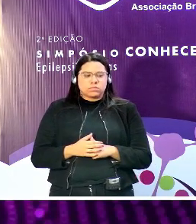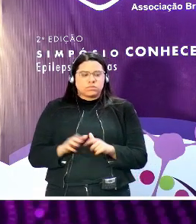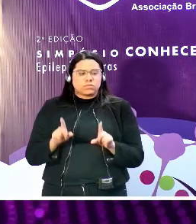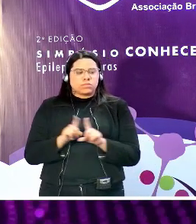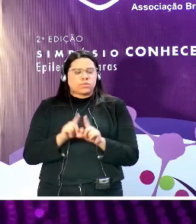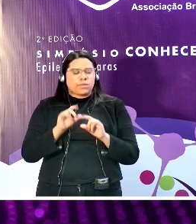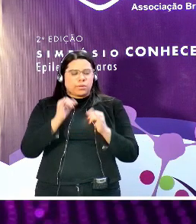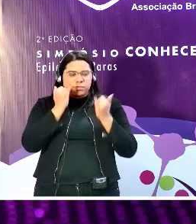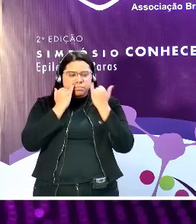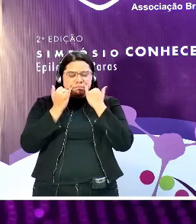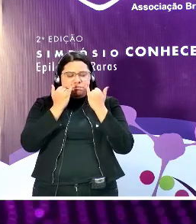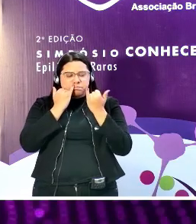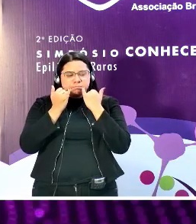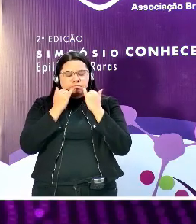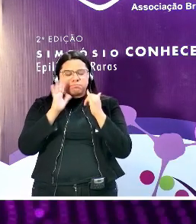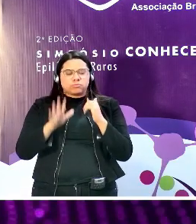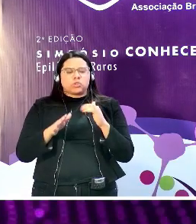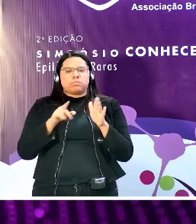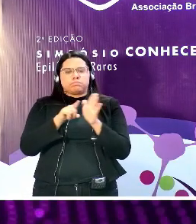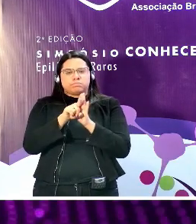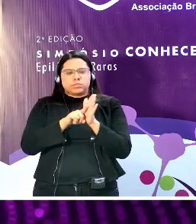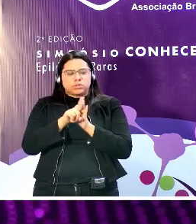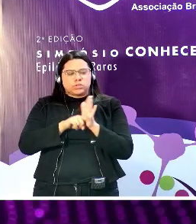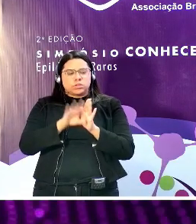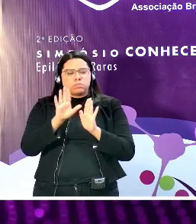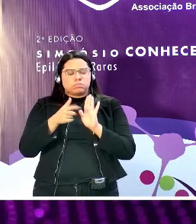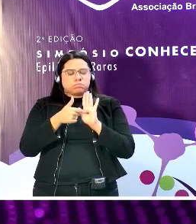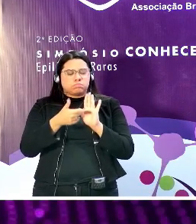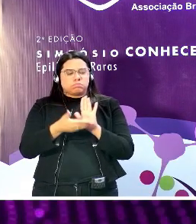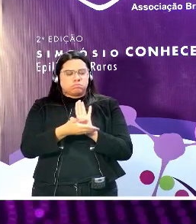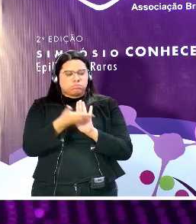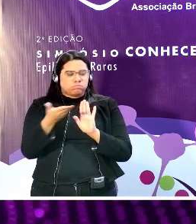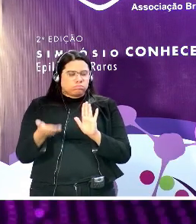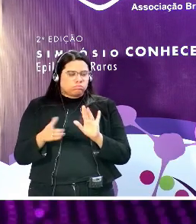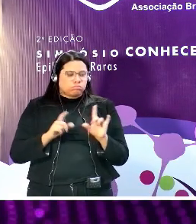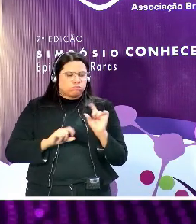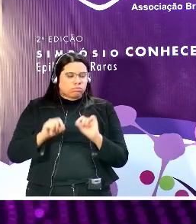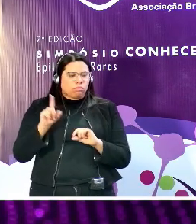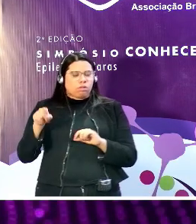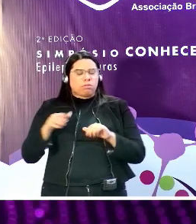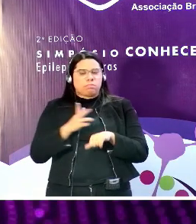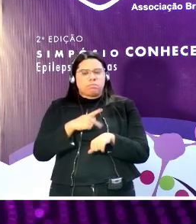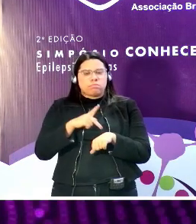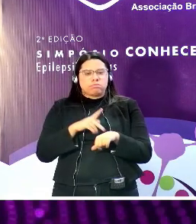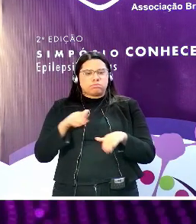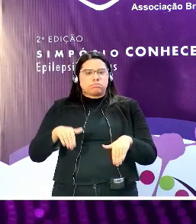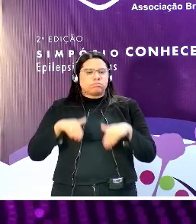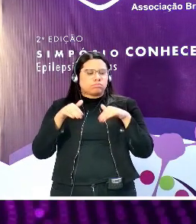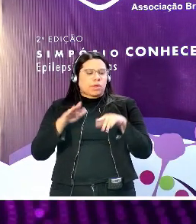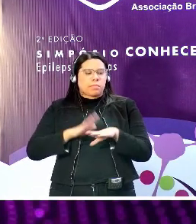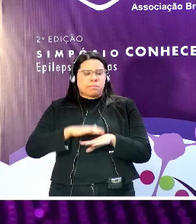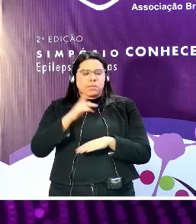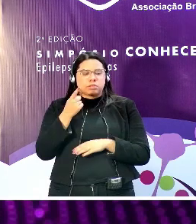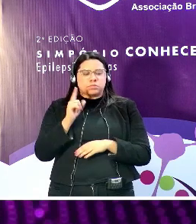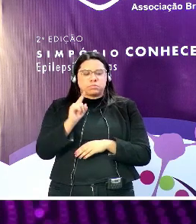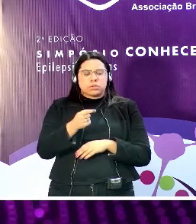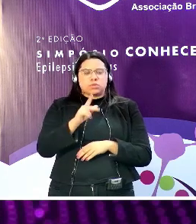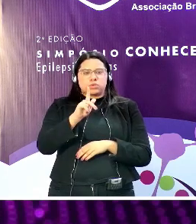de dados bem curados que está vindo aqui da Austrália. Estamos falando, de novo, mais de 1000